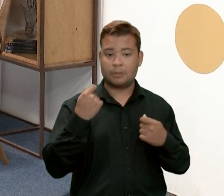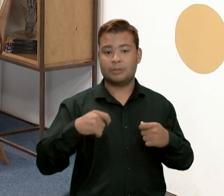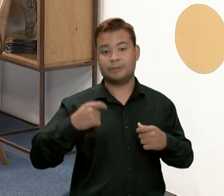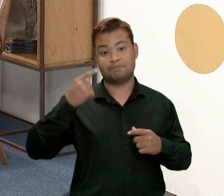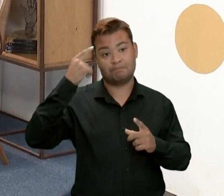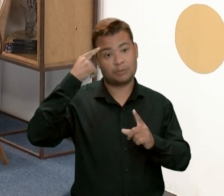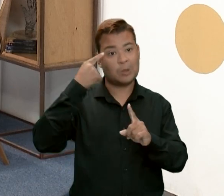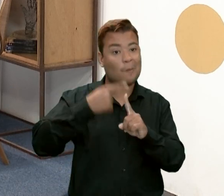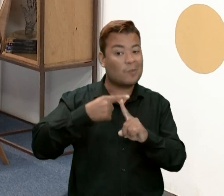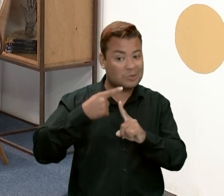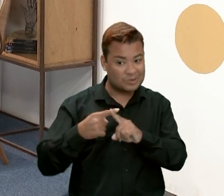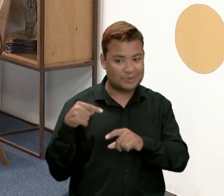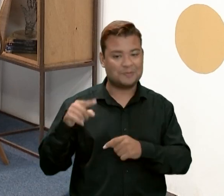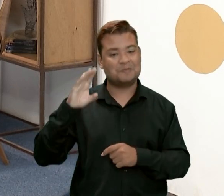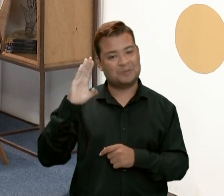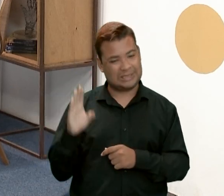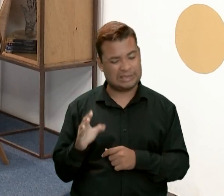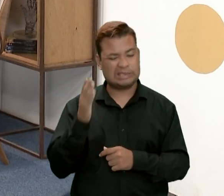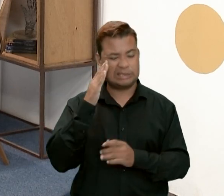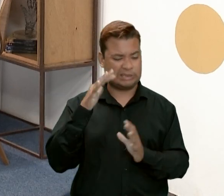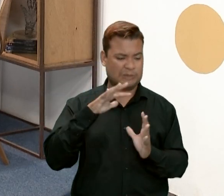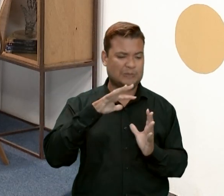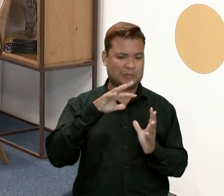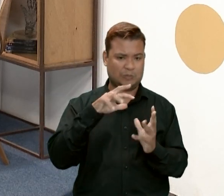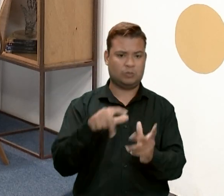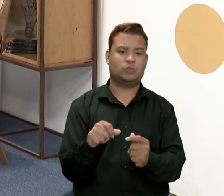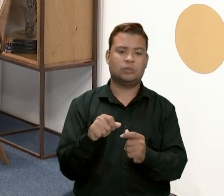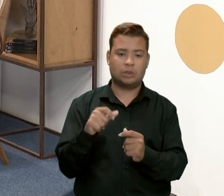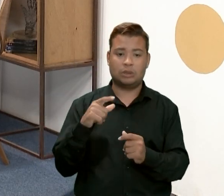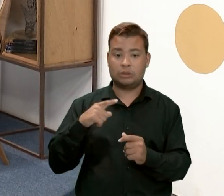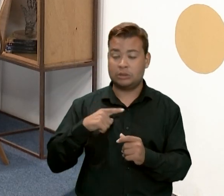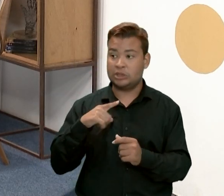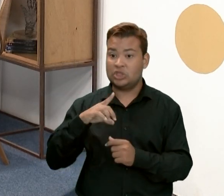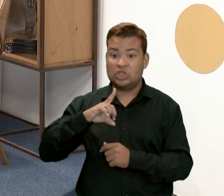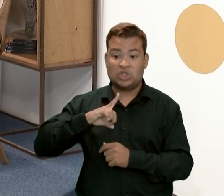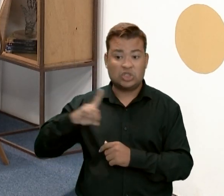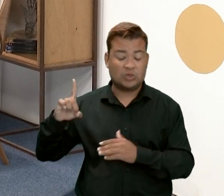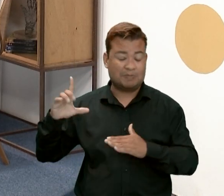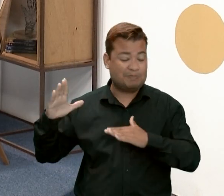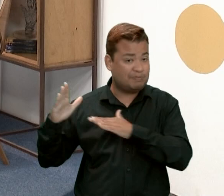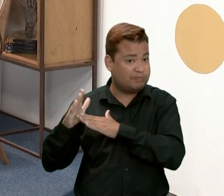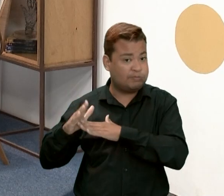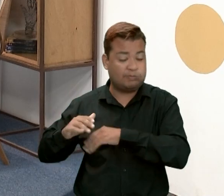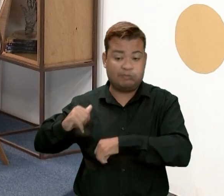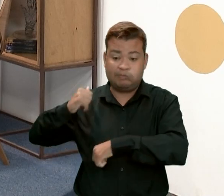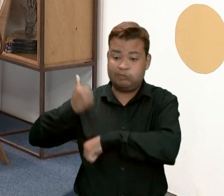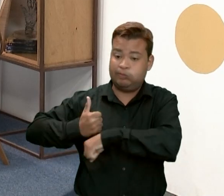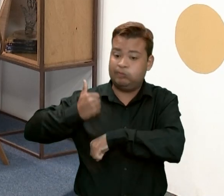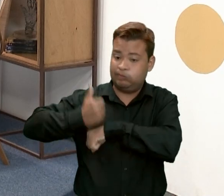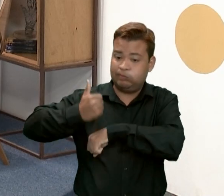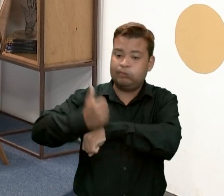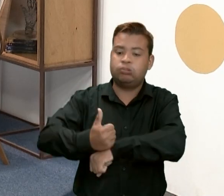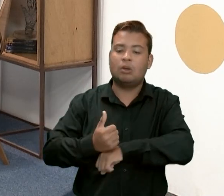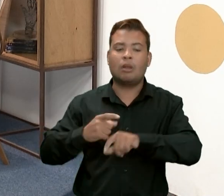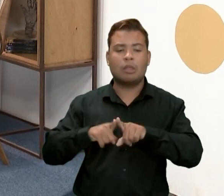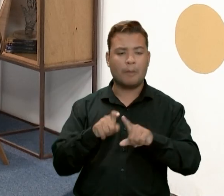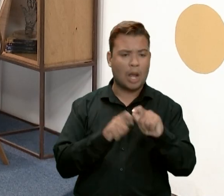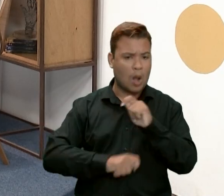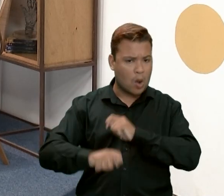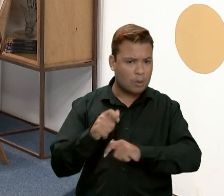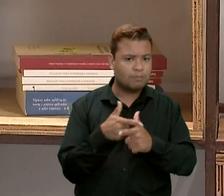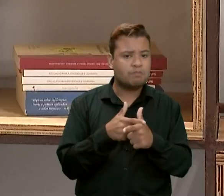embora o quadro global seja de uma ascensão de ultradireita, de crise econômica que muitas